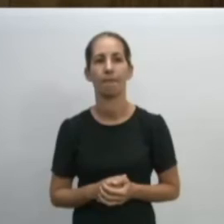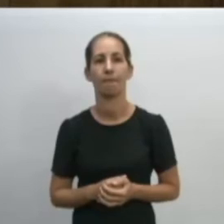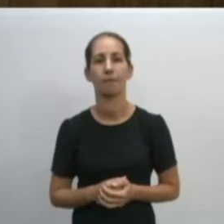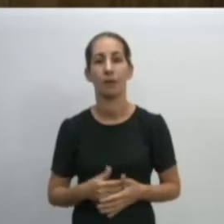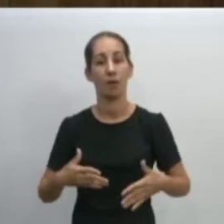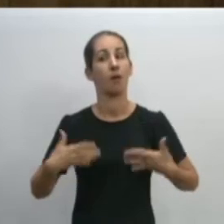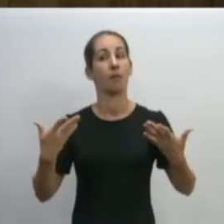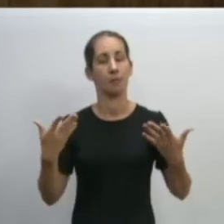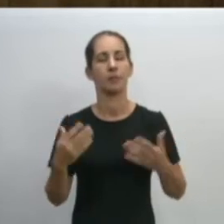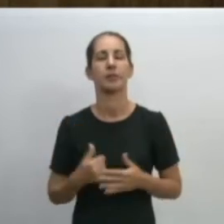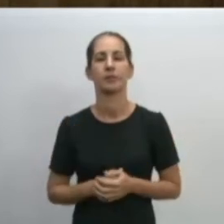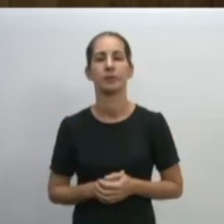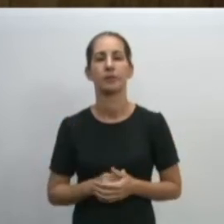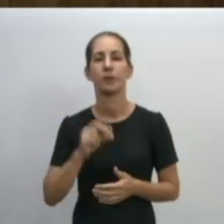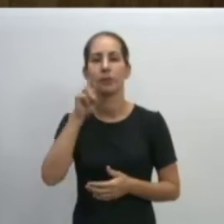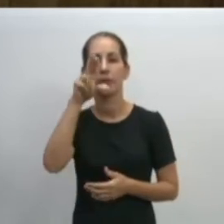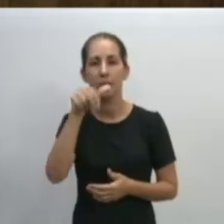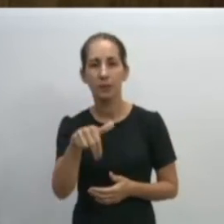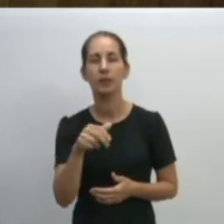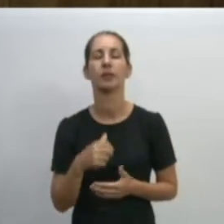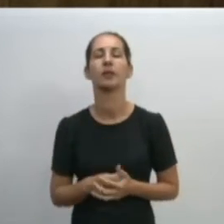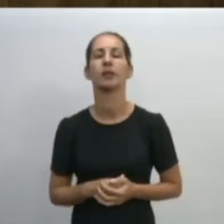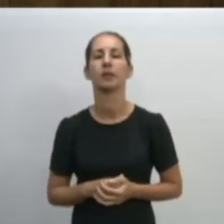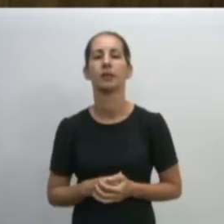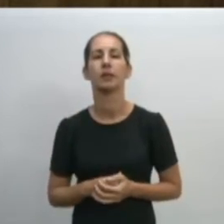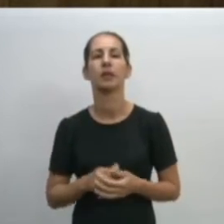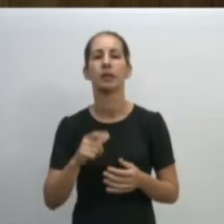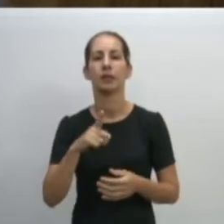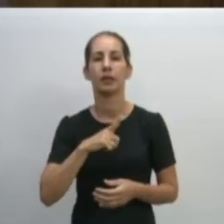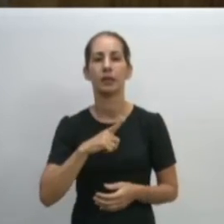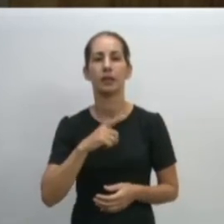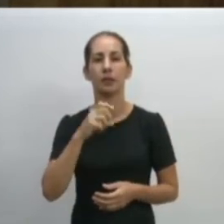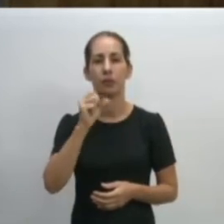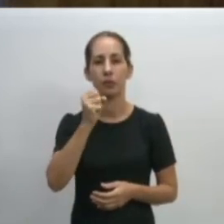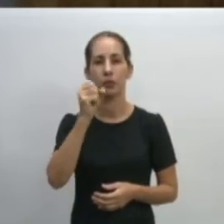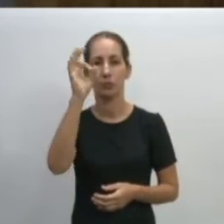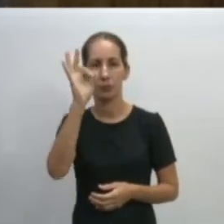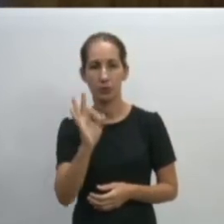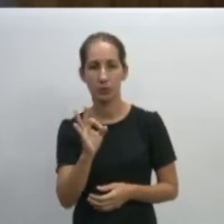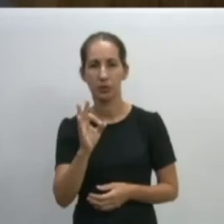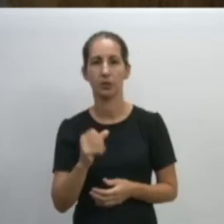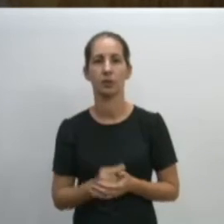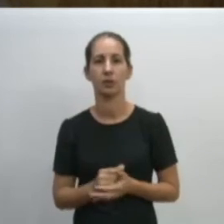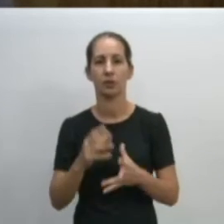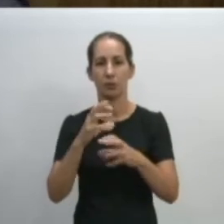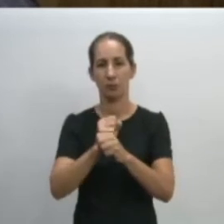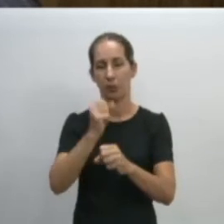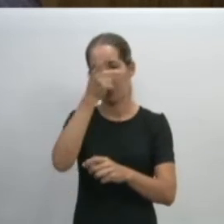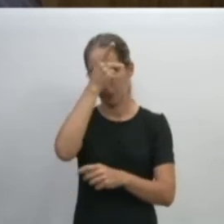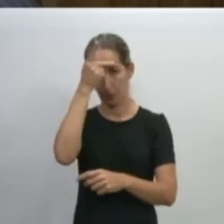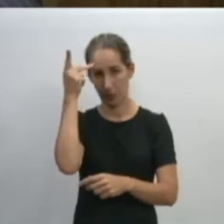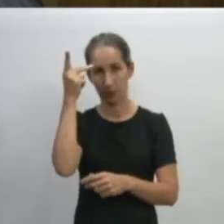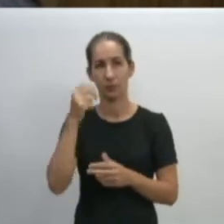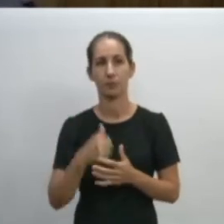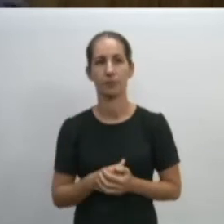Pasme, o Rio Grande do Norte tem 8% da sua população